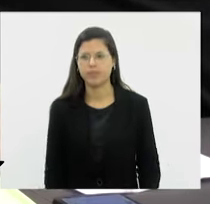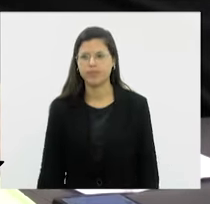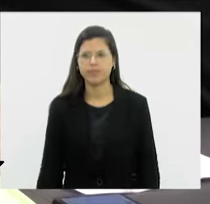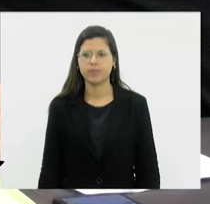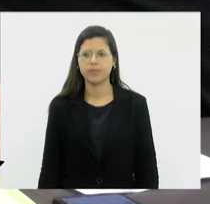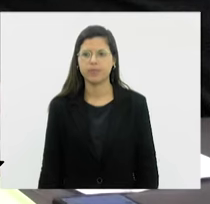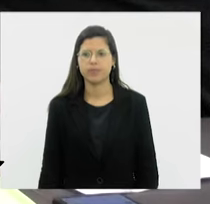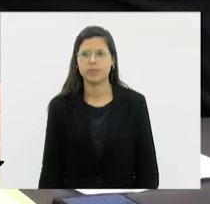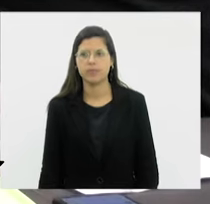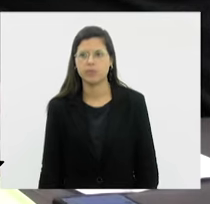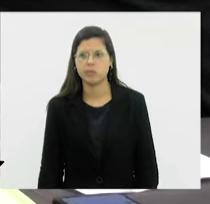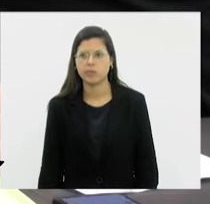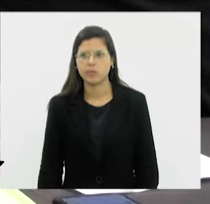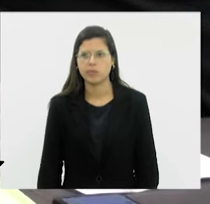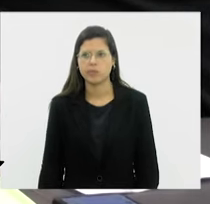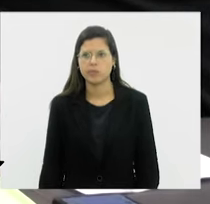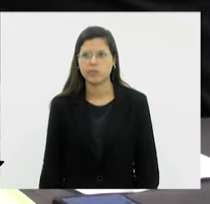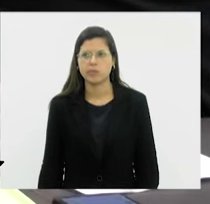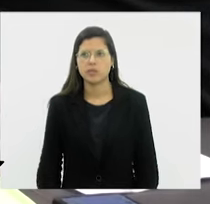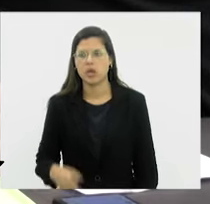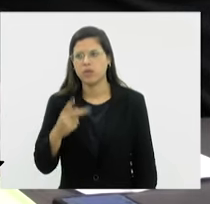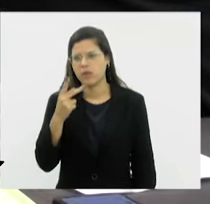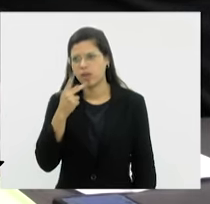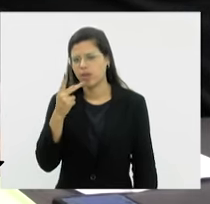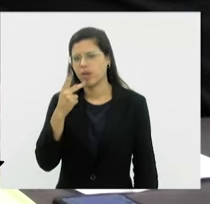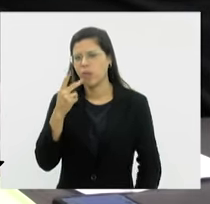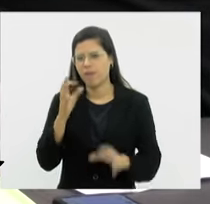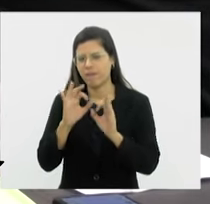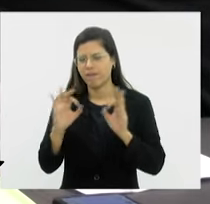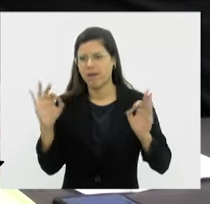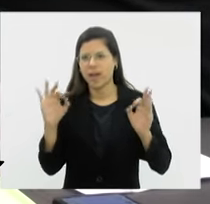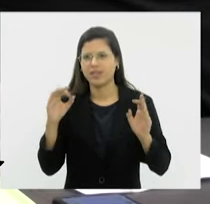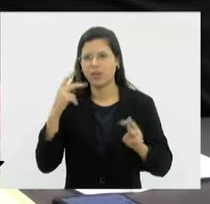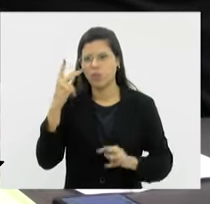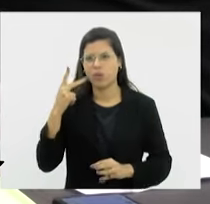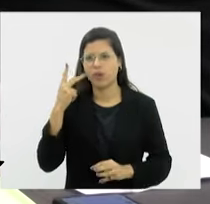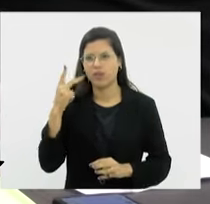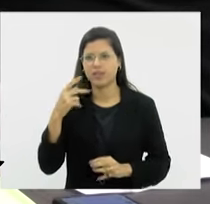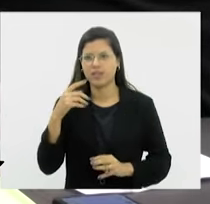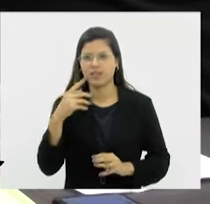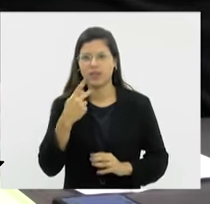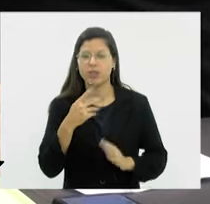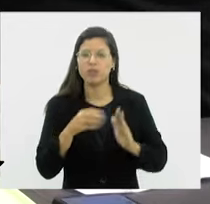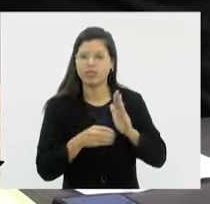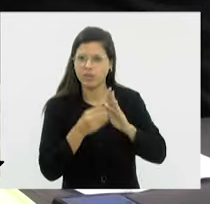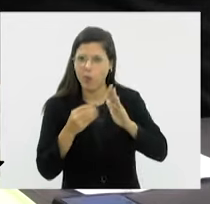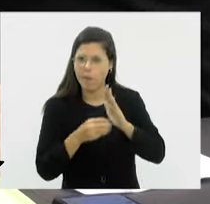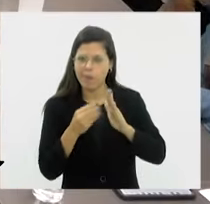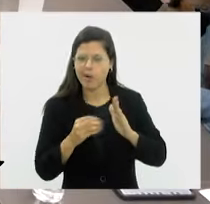para uma expressão politicamente incorreta, que o seu parecer foi no alvo.